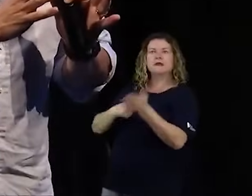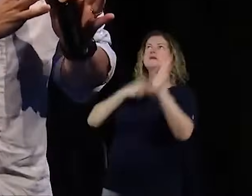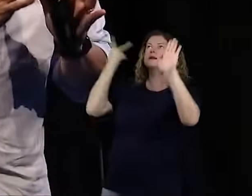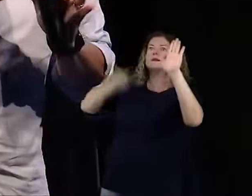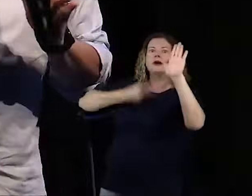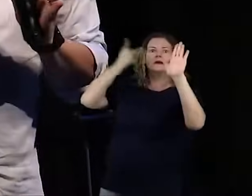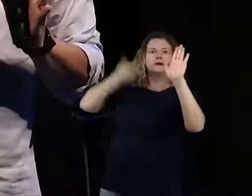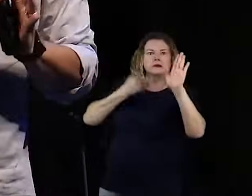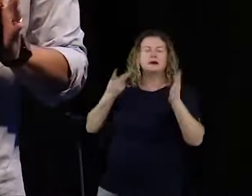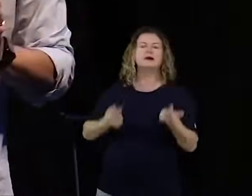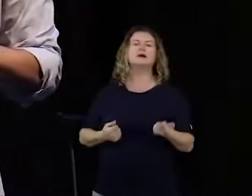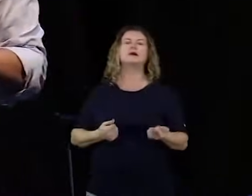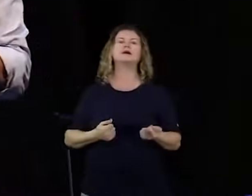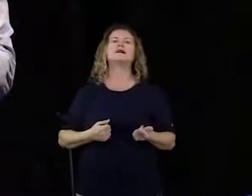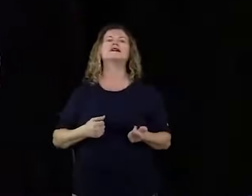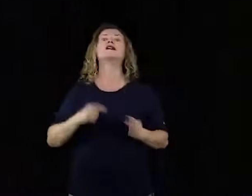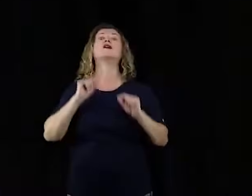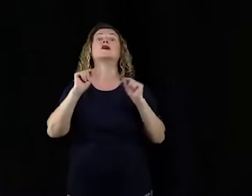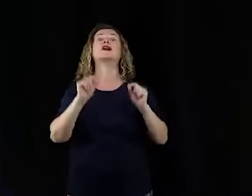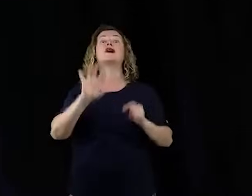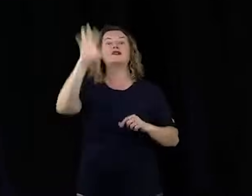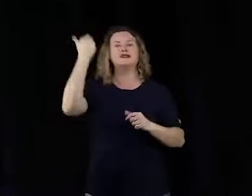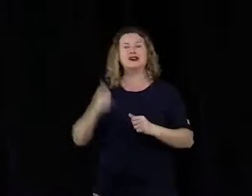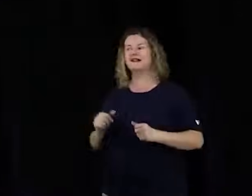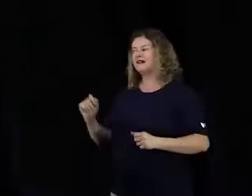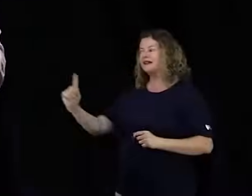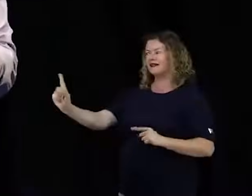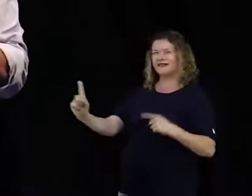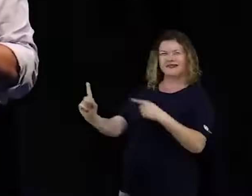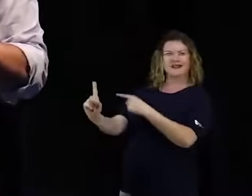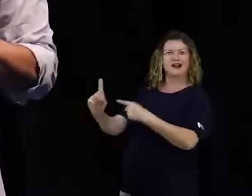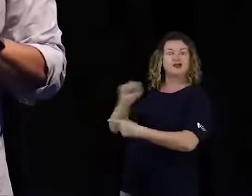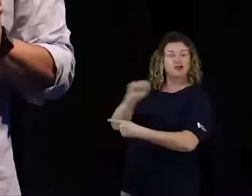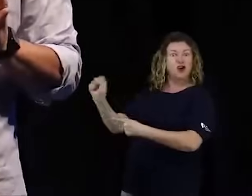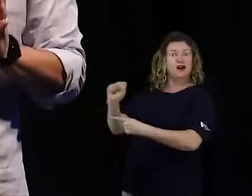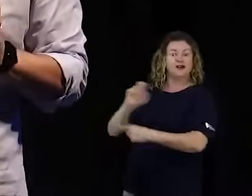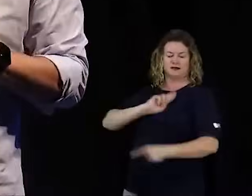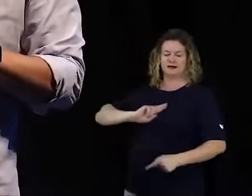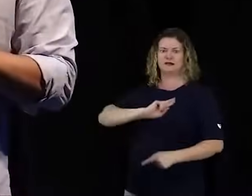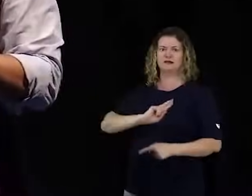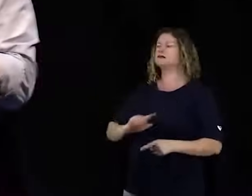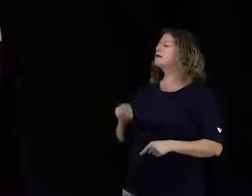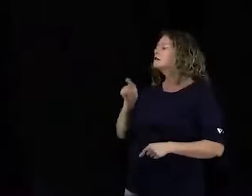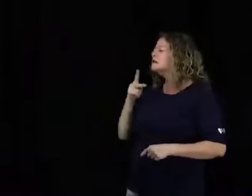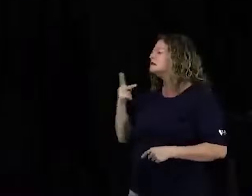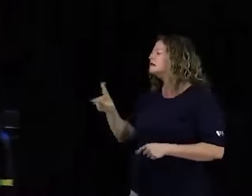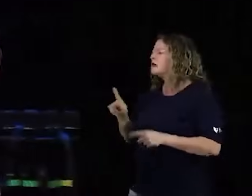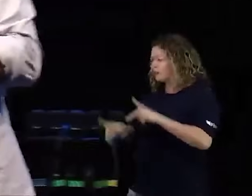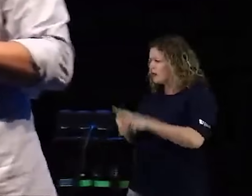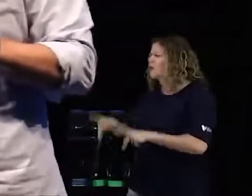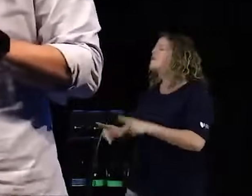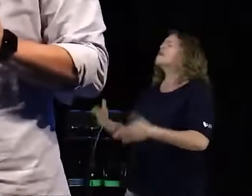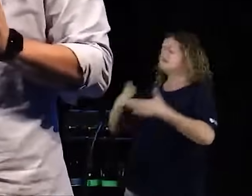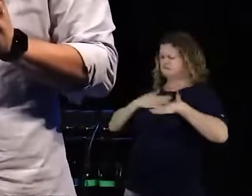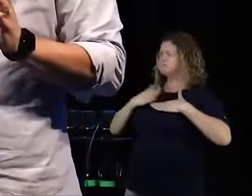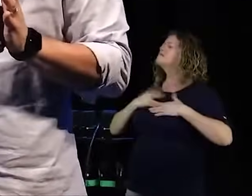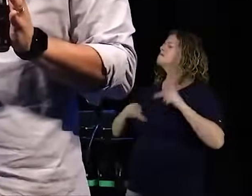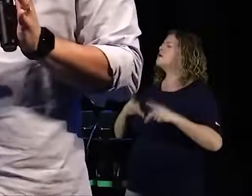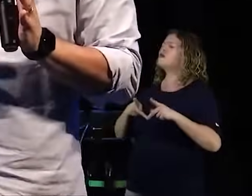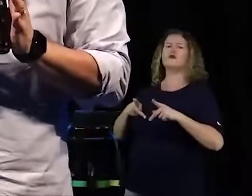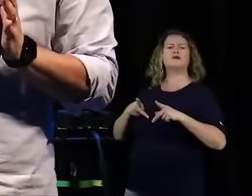diz o teu povo será o meu povo o teu Deus será o meu Deus